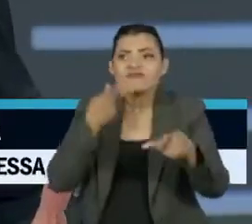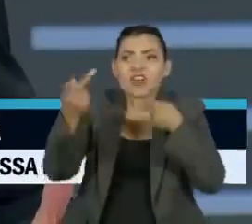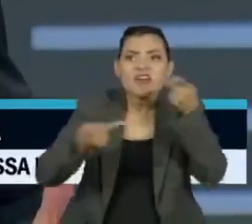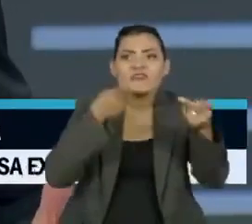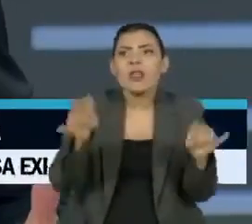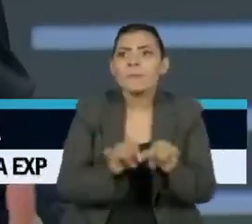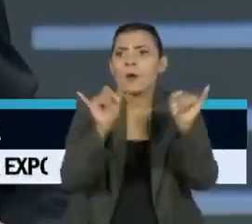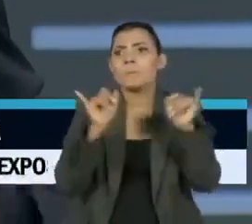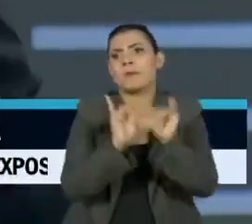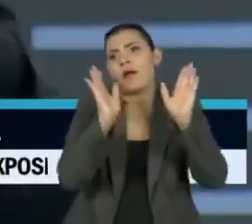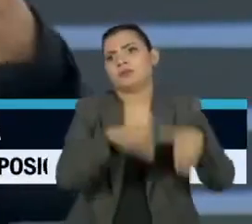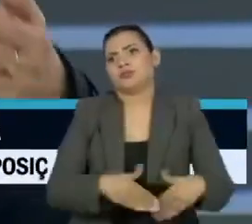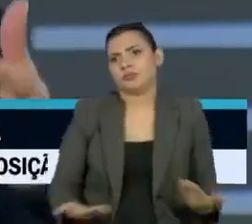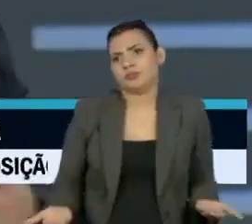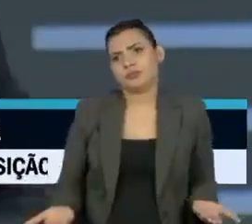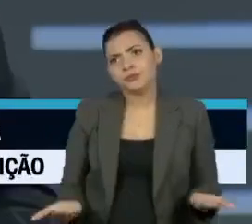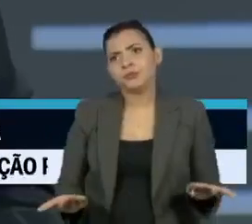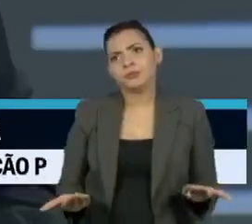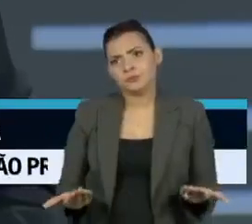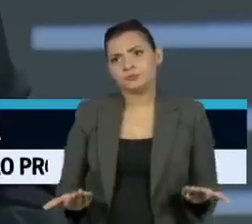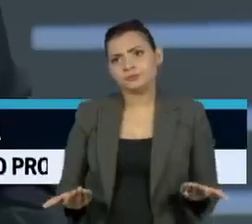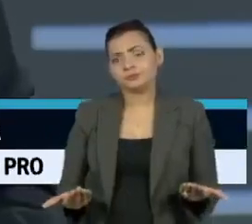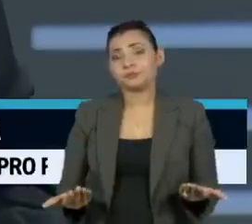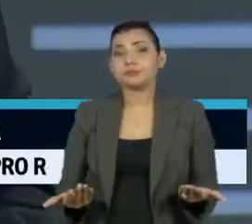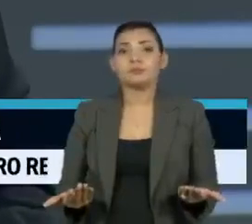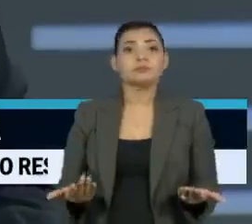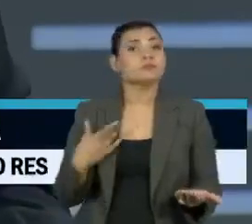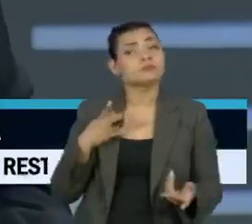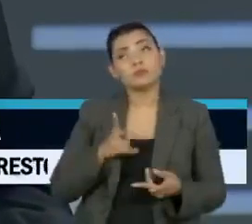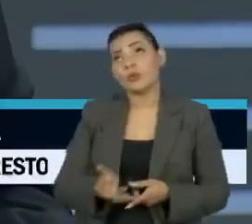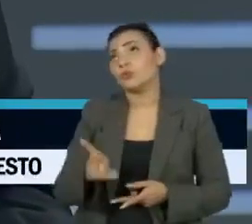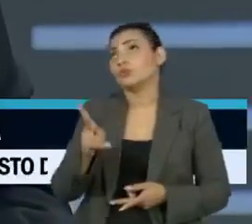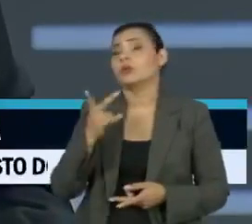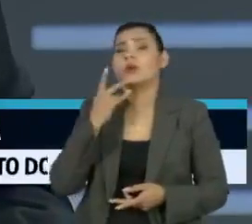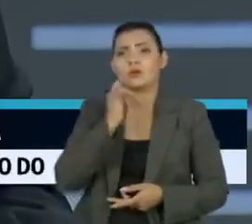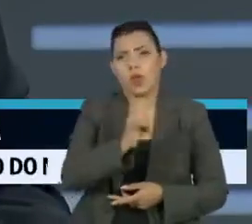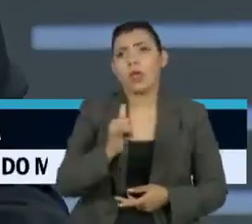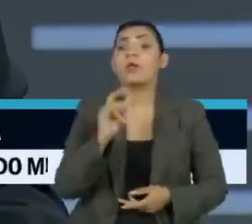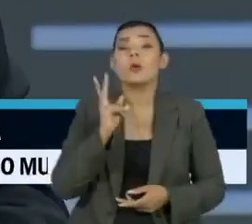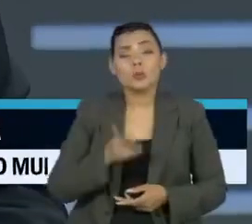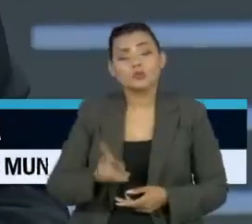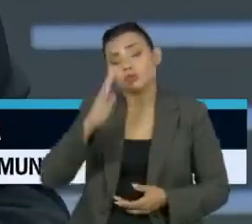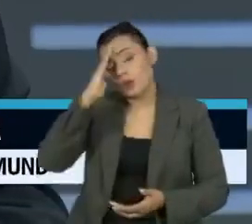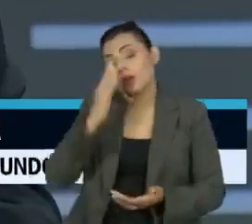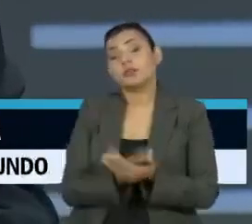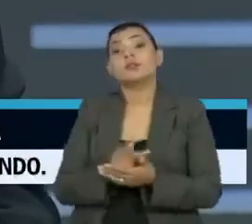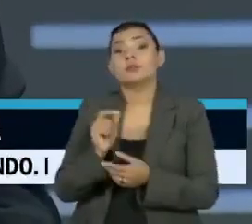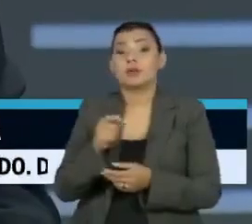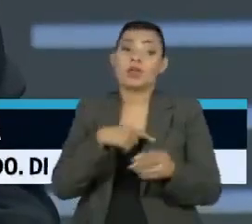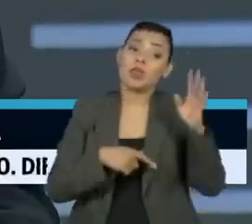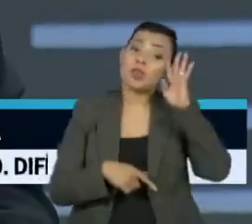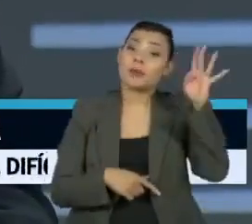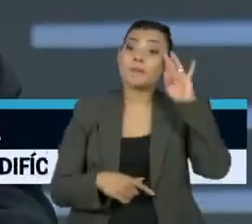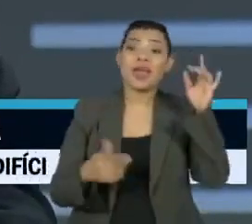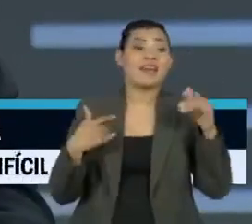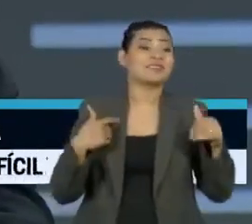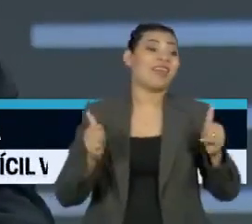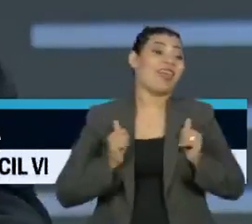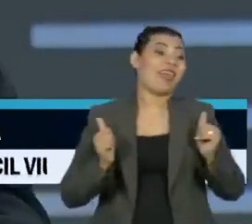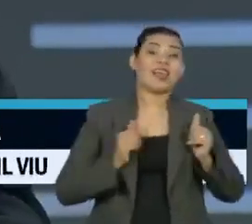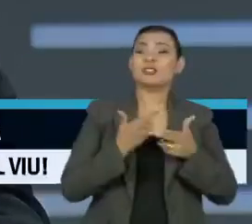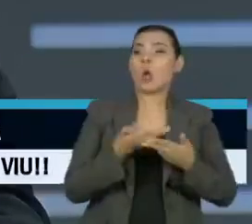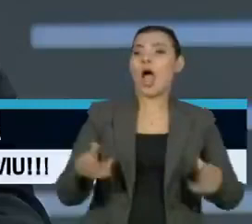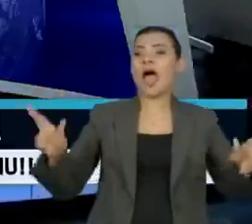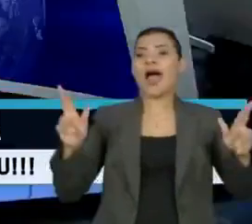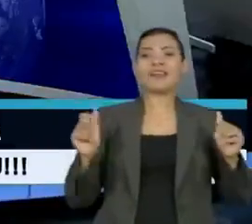a cadeira ele fala ele acha que ele tá eu continuo disse no começo do governo ele continua dizendo a mesma coisa eu acho que ele pensa que tá na varanda dele